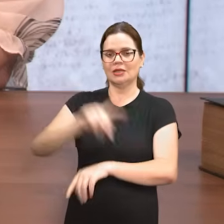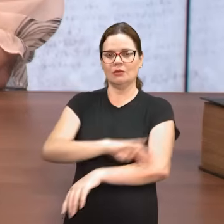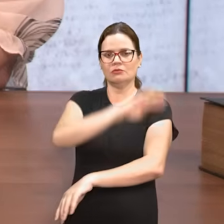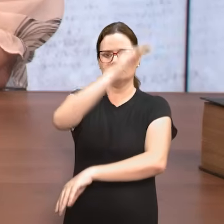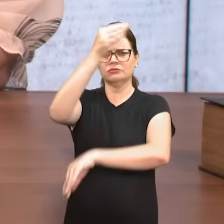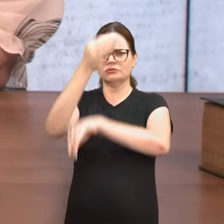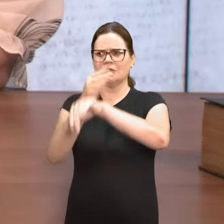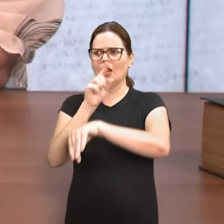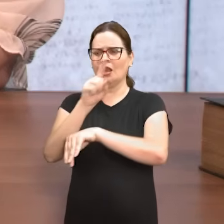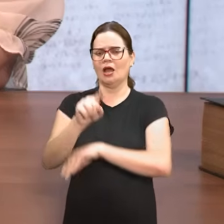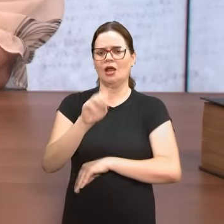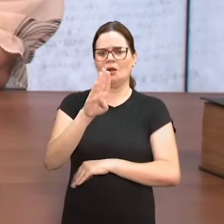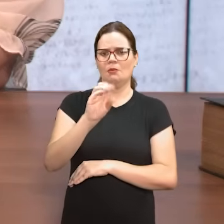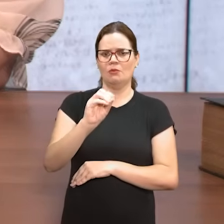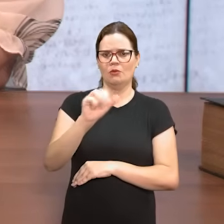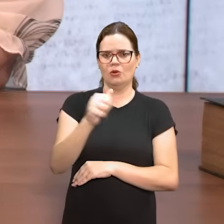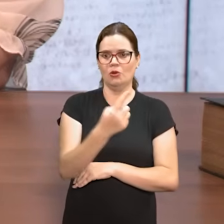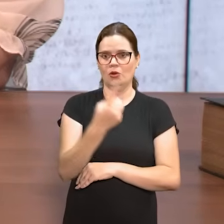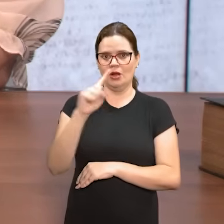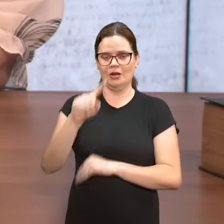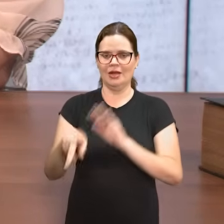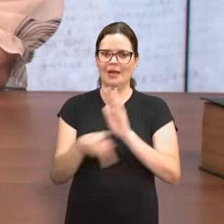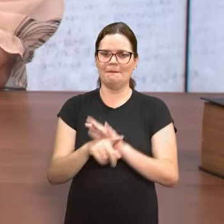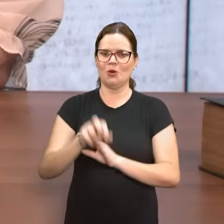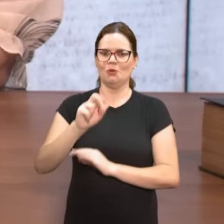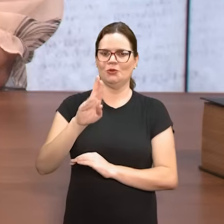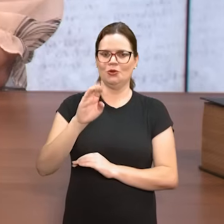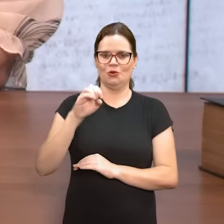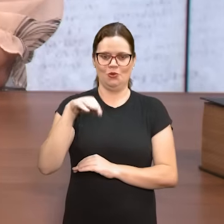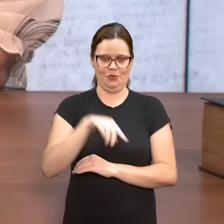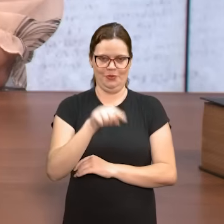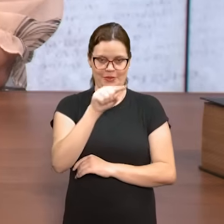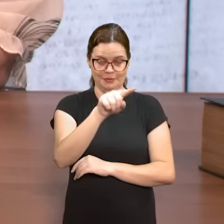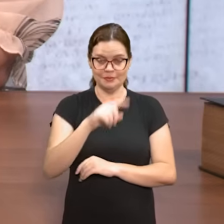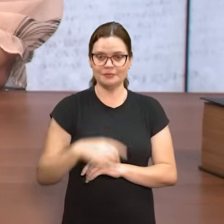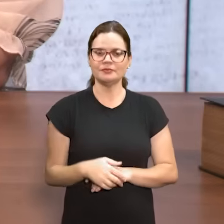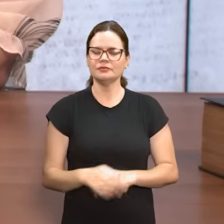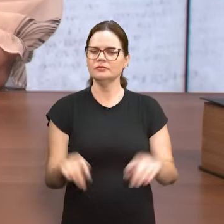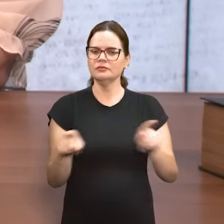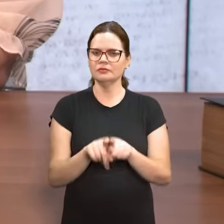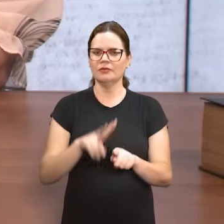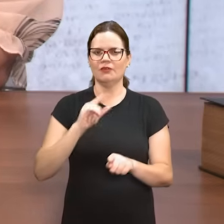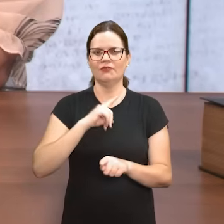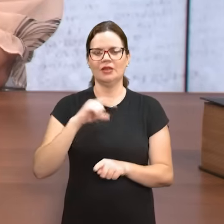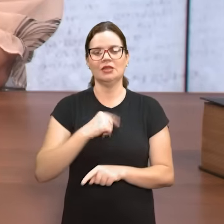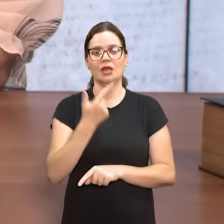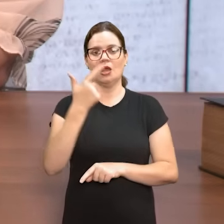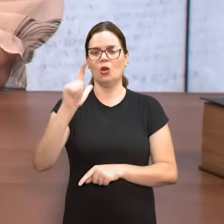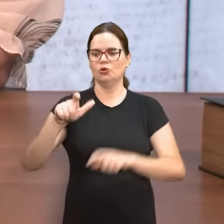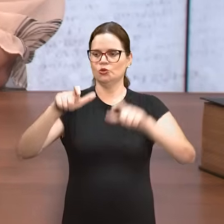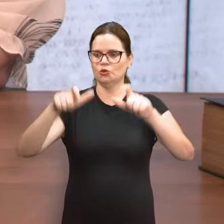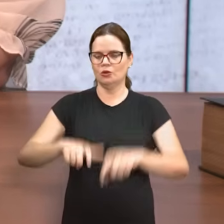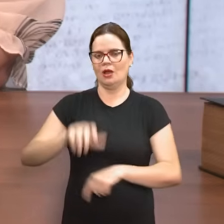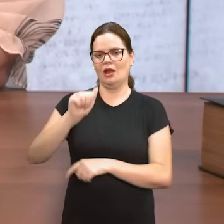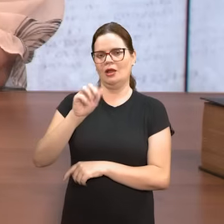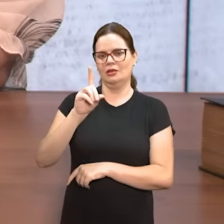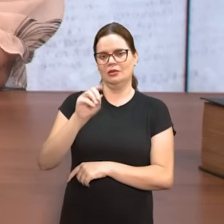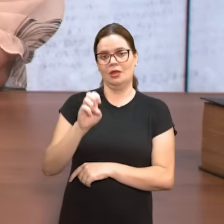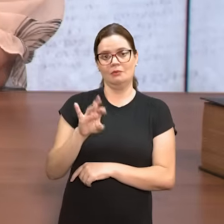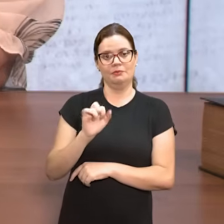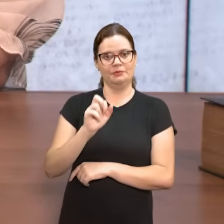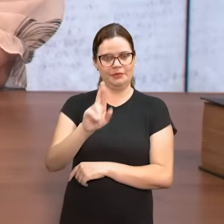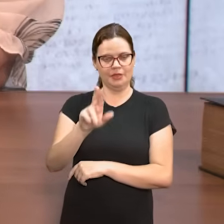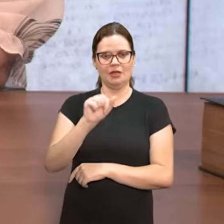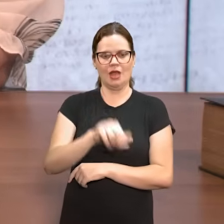Boã, filho de Ruben. Subirá mais este termo a Debir, desde o vale de Acor,